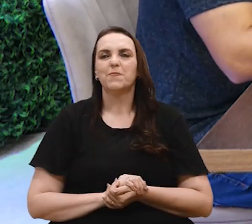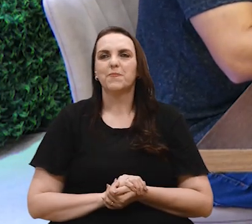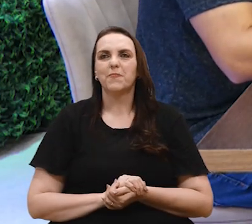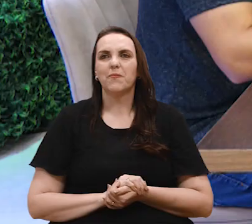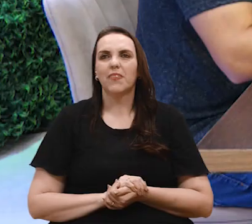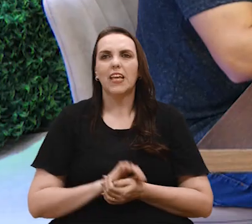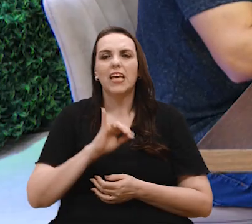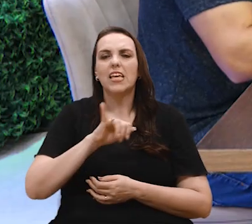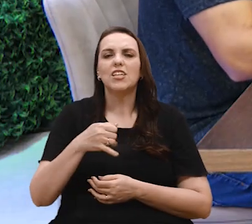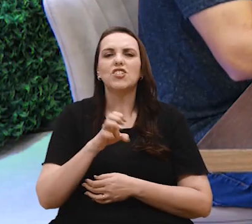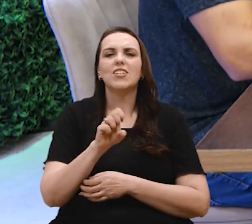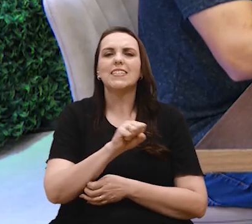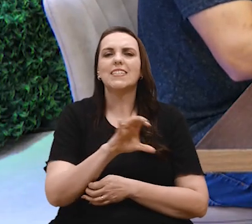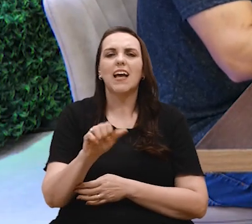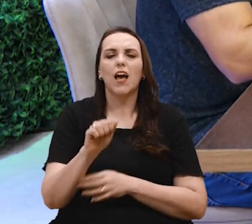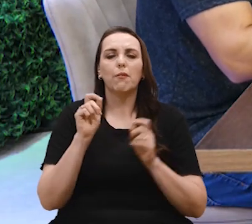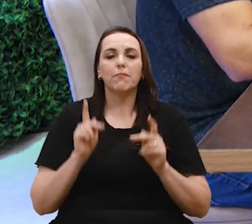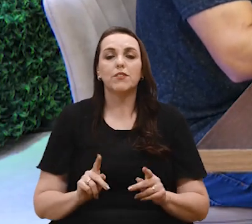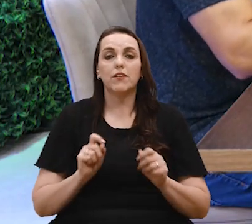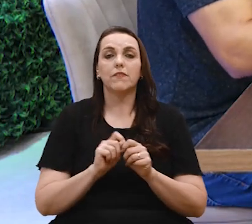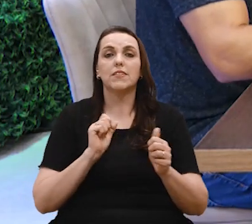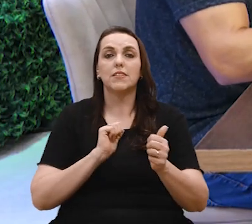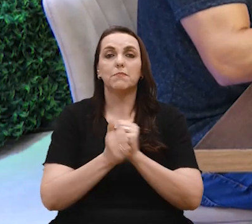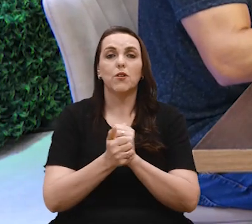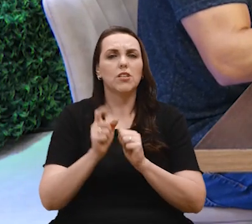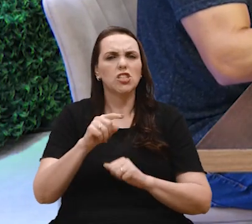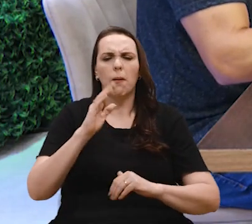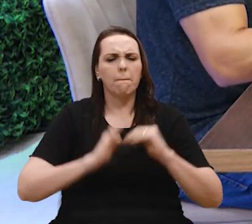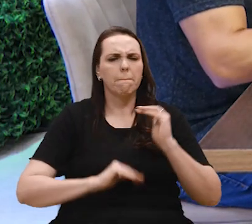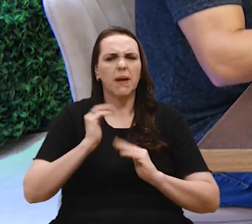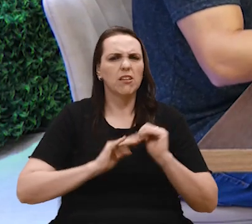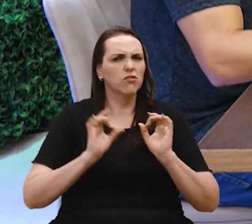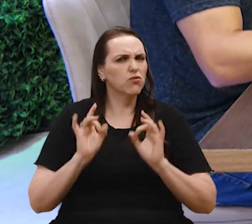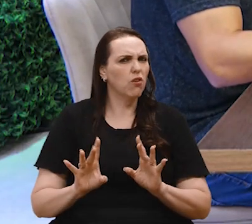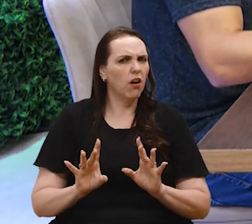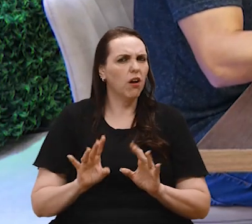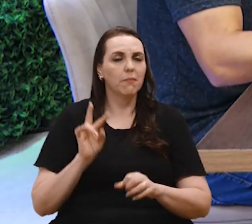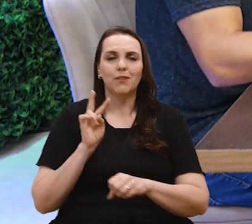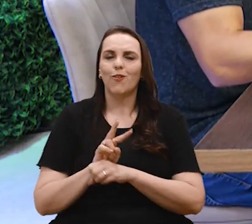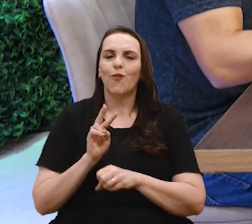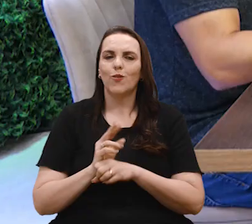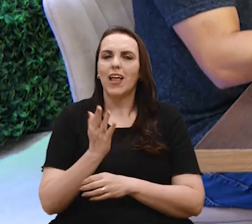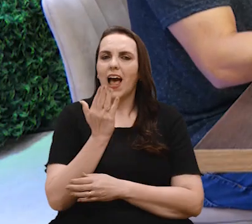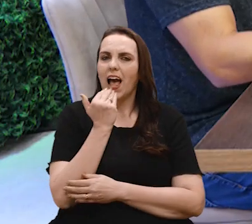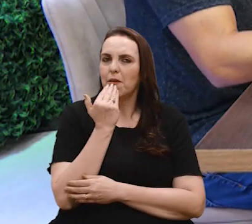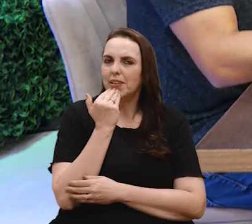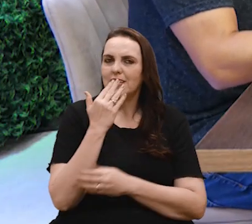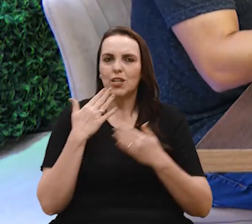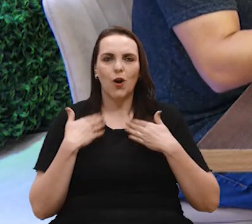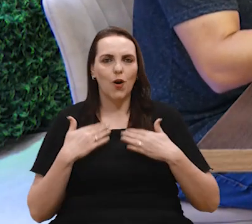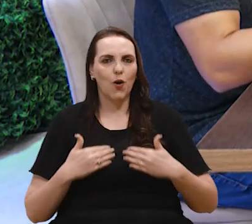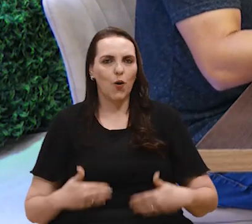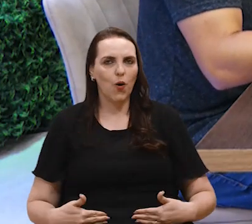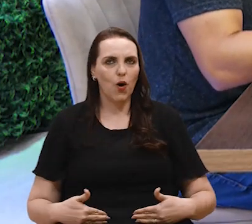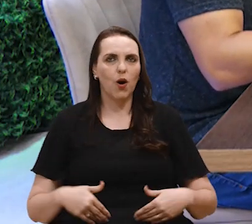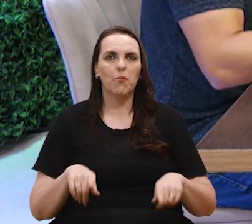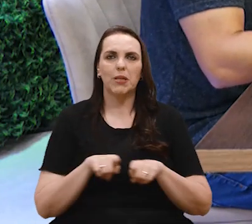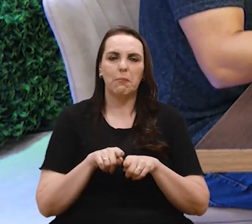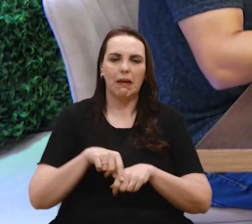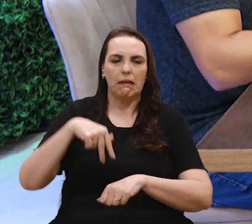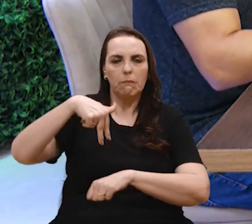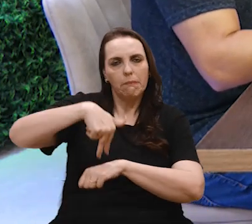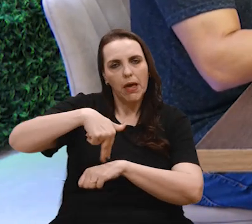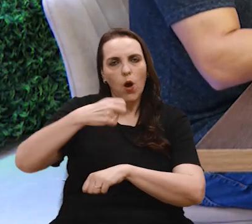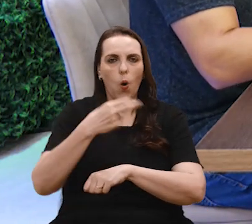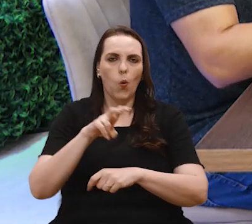Jéssica, as pessoas, quando praticam esportes, elas acham que é só praticar. Sim. Mas elas não cuidam também da alimentação e do corpo. A gente passa muito tempo também